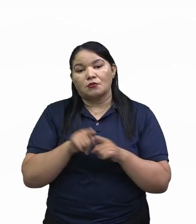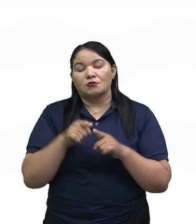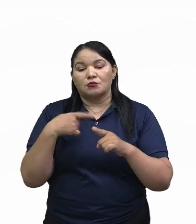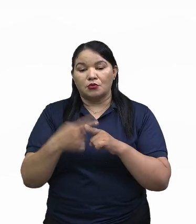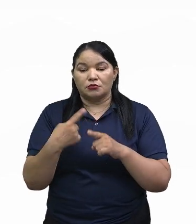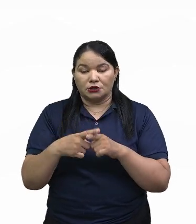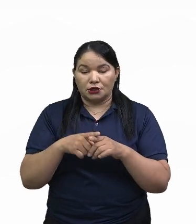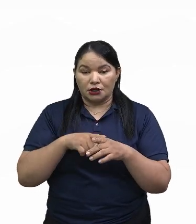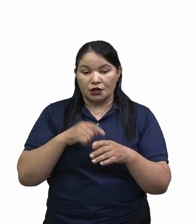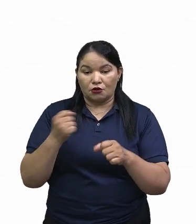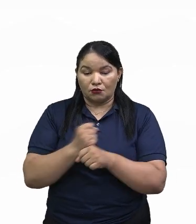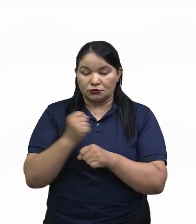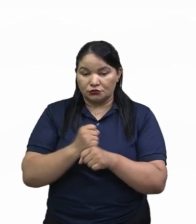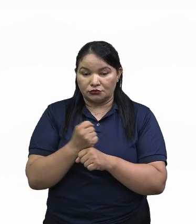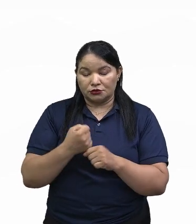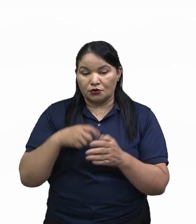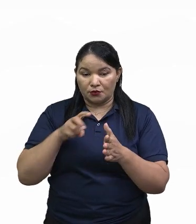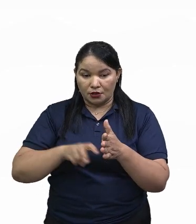de ferro